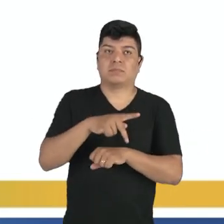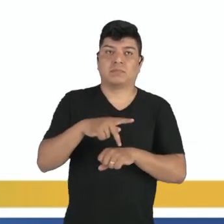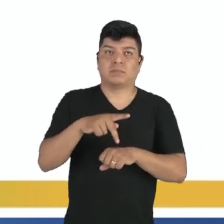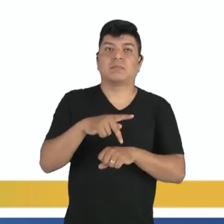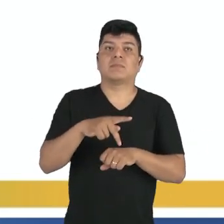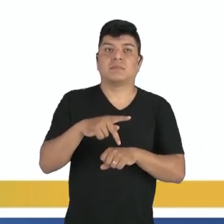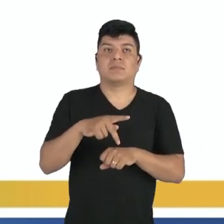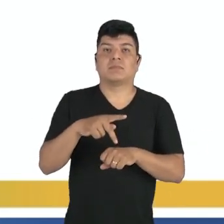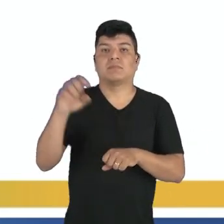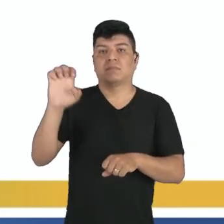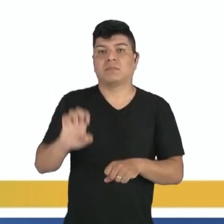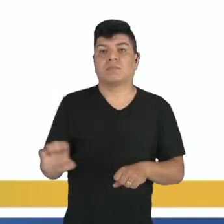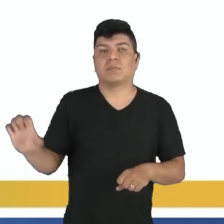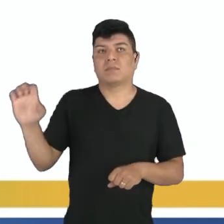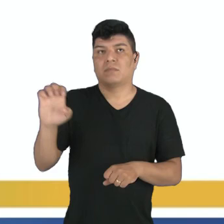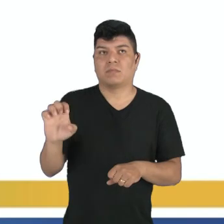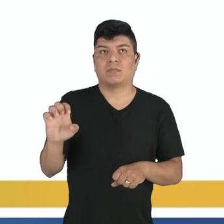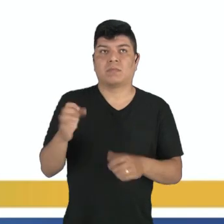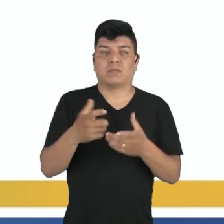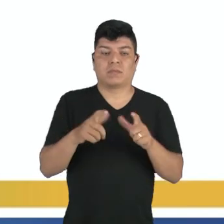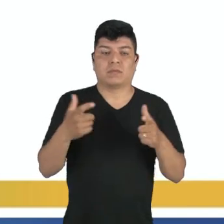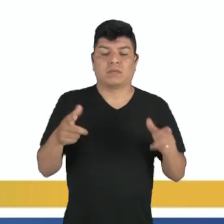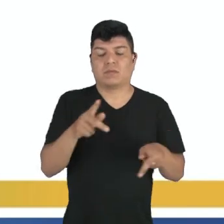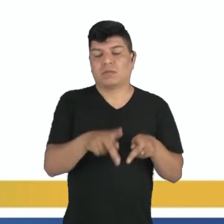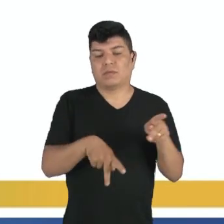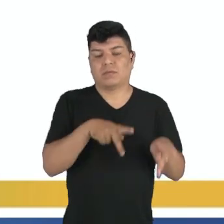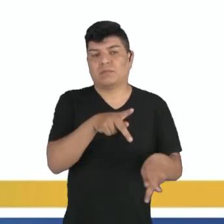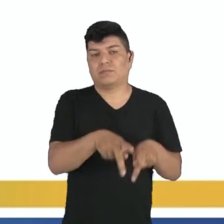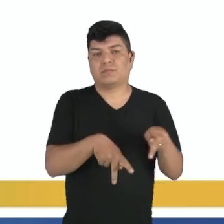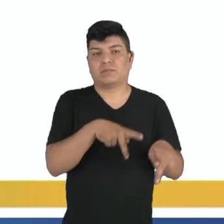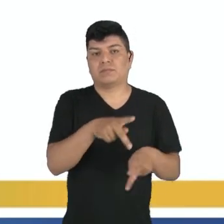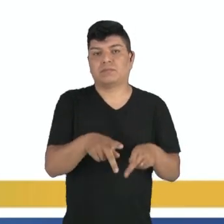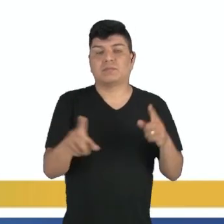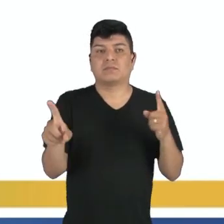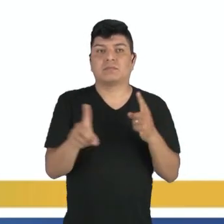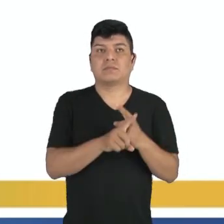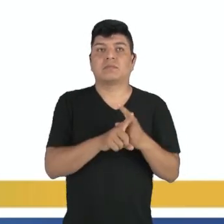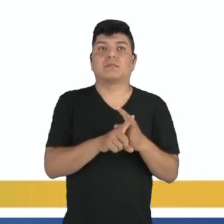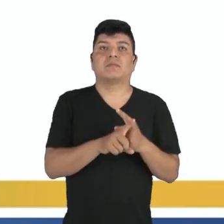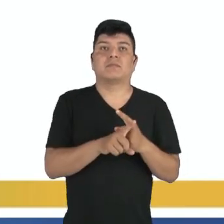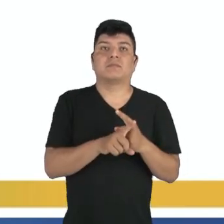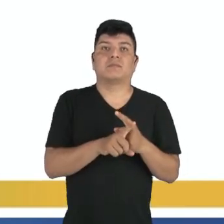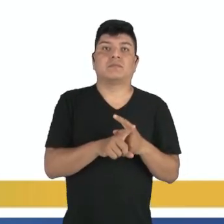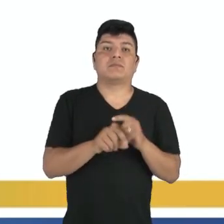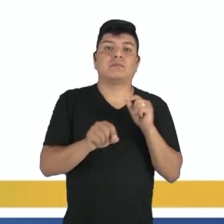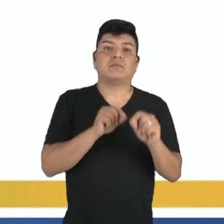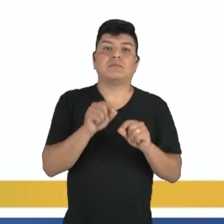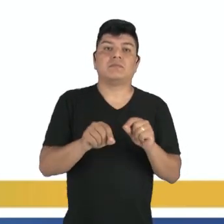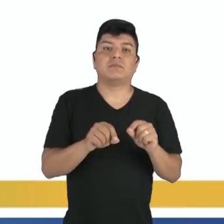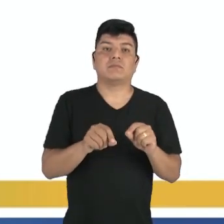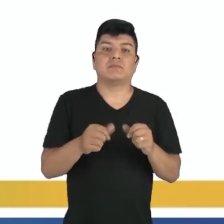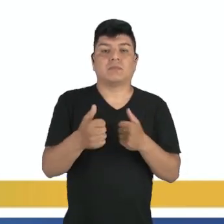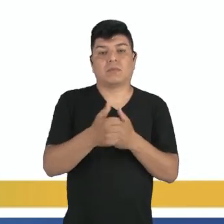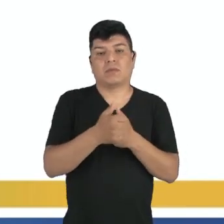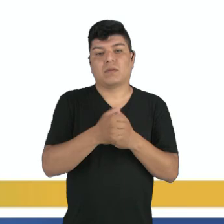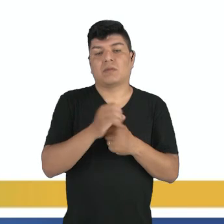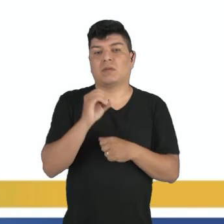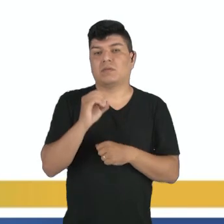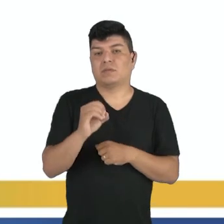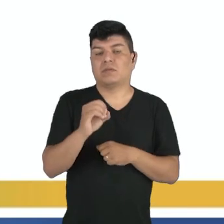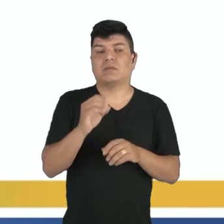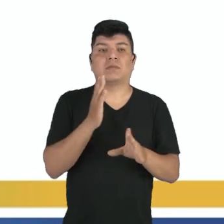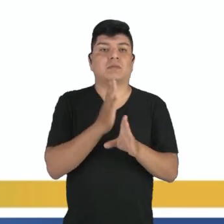desenvolvidos notadamente nos europeus o índice de crescimento populacional encontra-se quando não negativo próximo de Zero